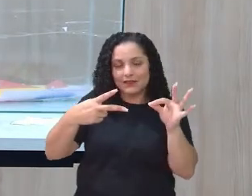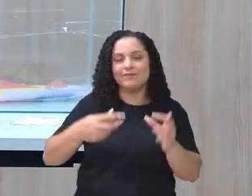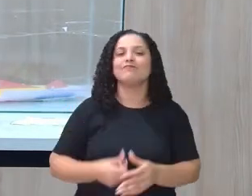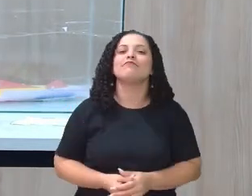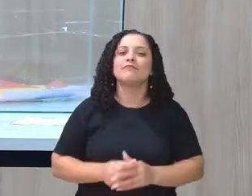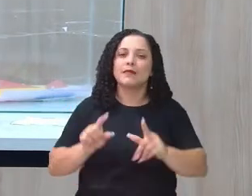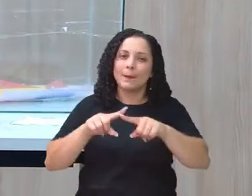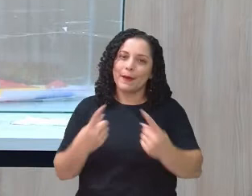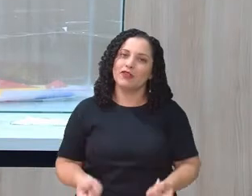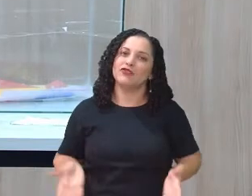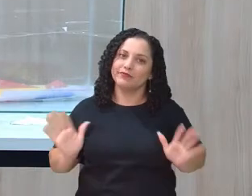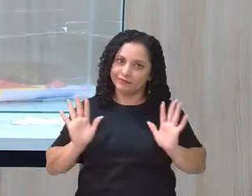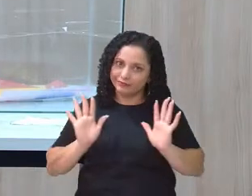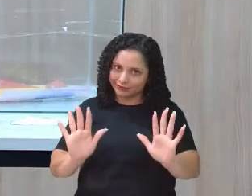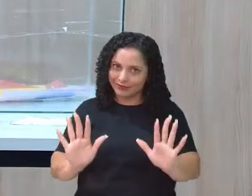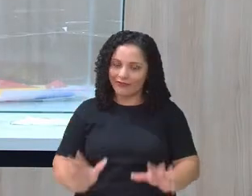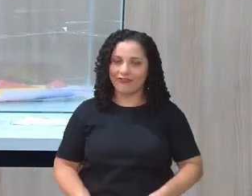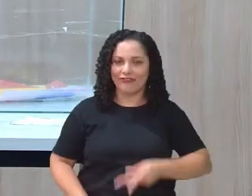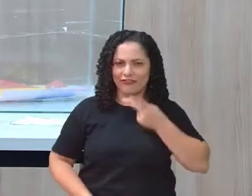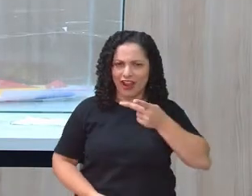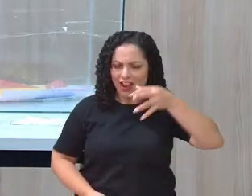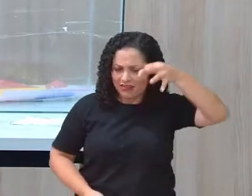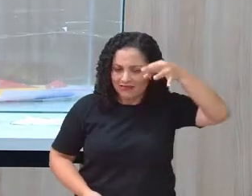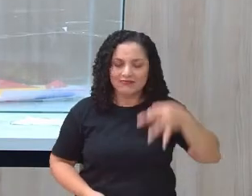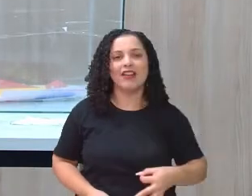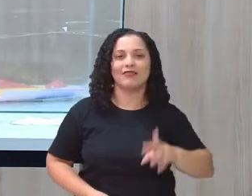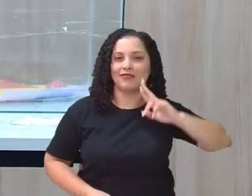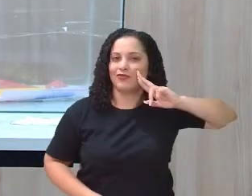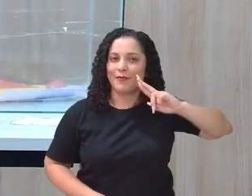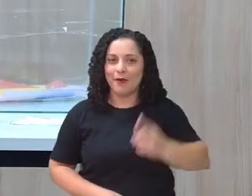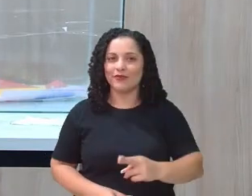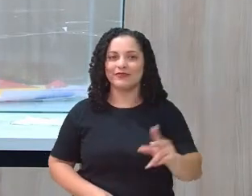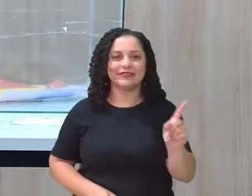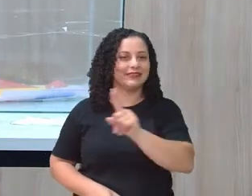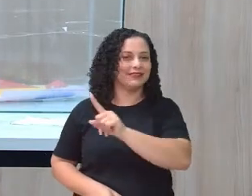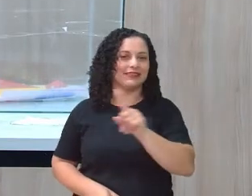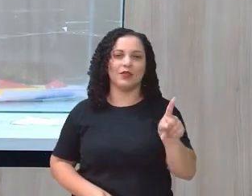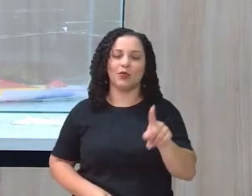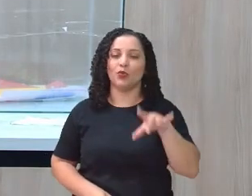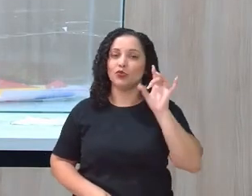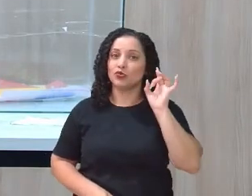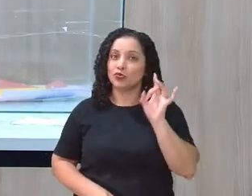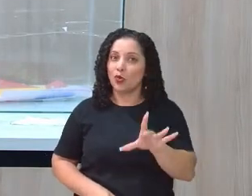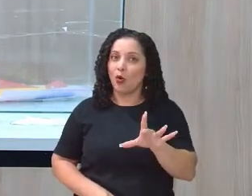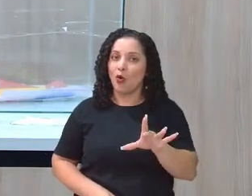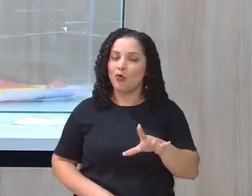a medida exata, certo? Eu só vou dizer, eu só